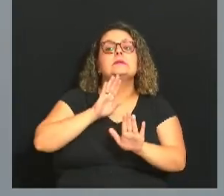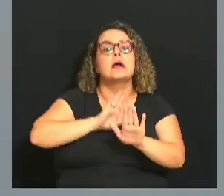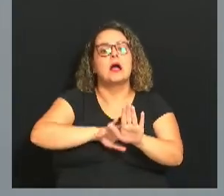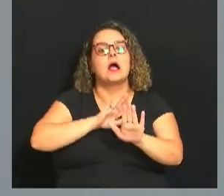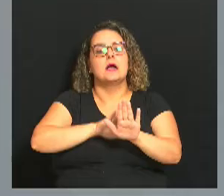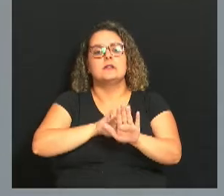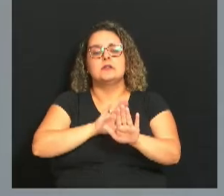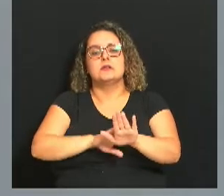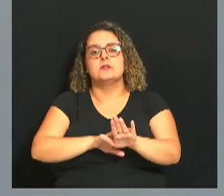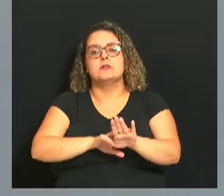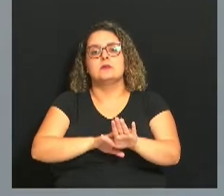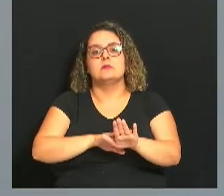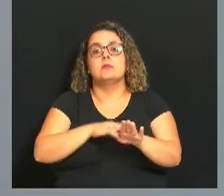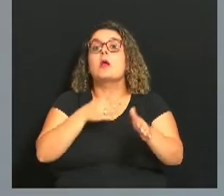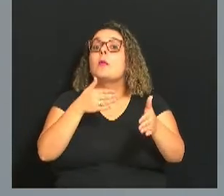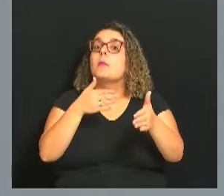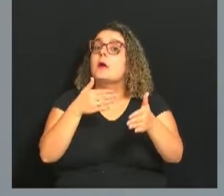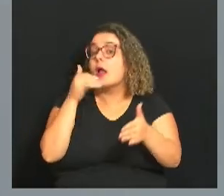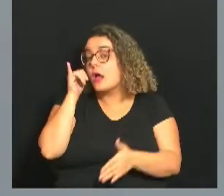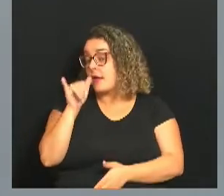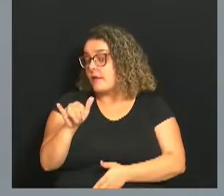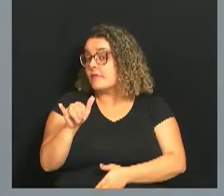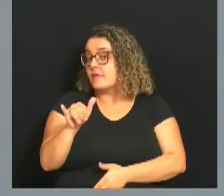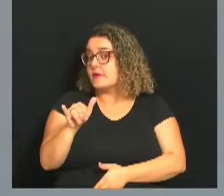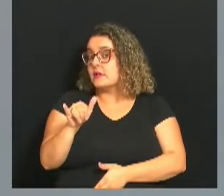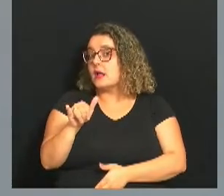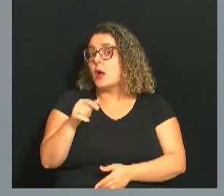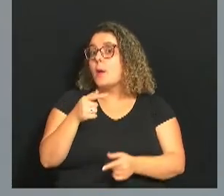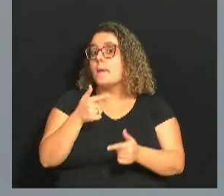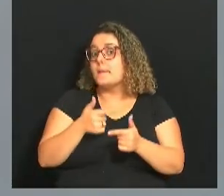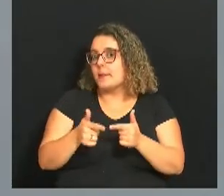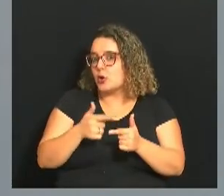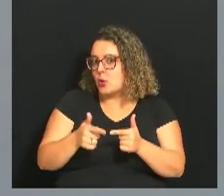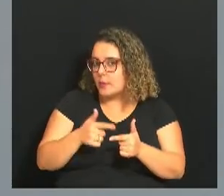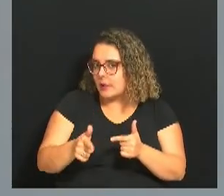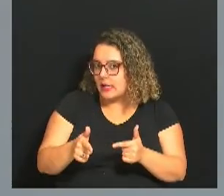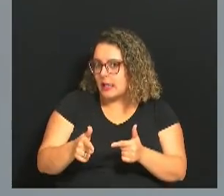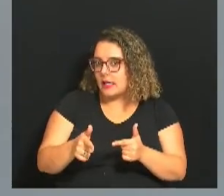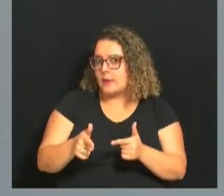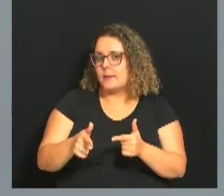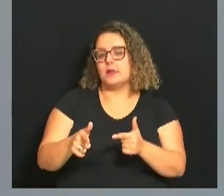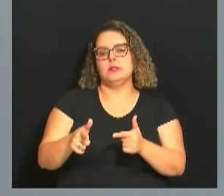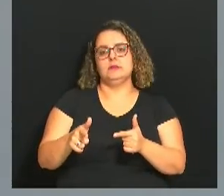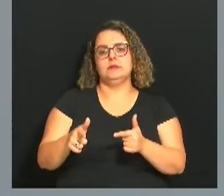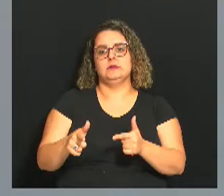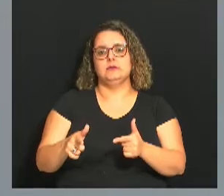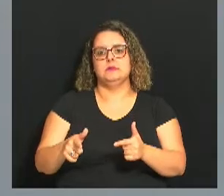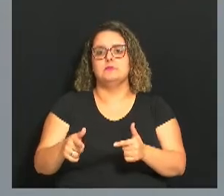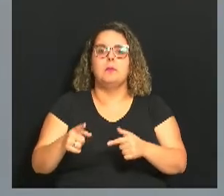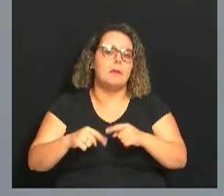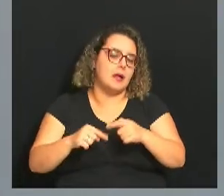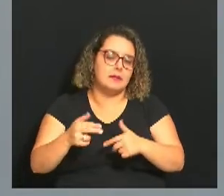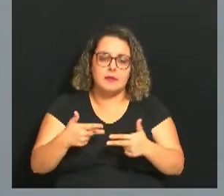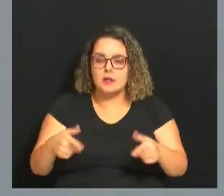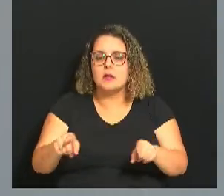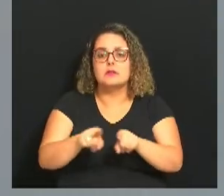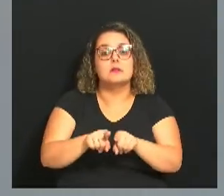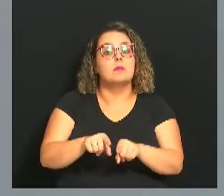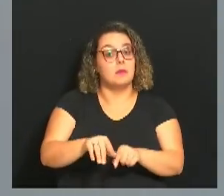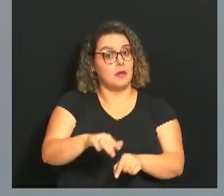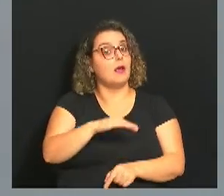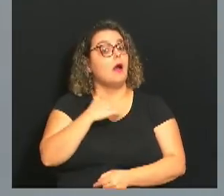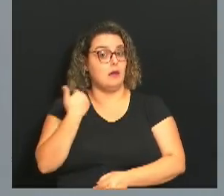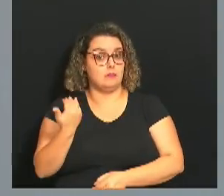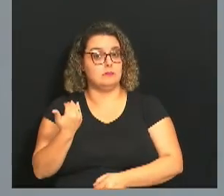para evitar danos materiais de vidas e evitar óbitos, por exemplo. A região serrana, por exemplo, tem